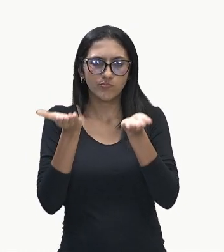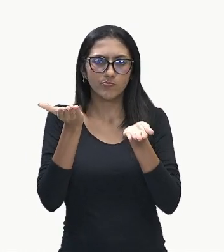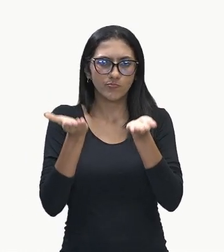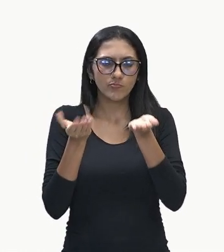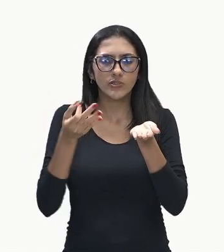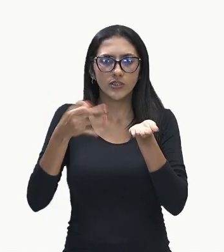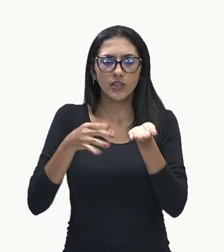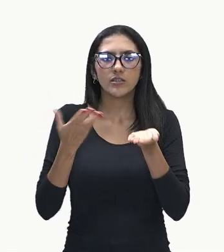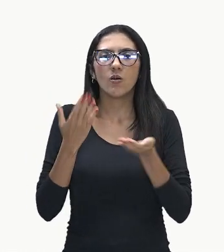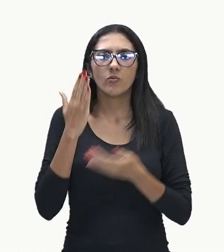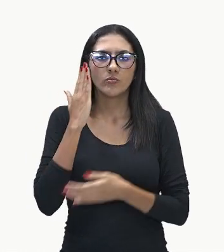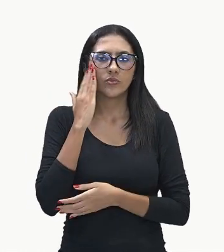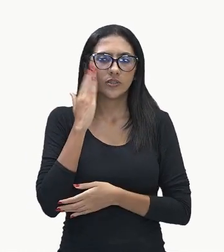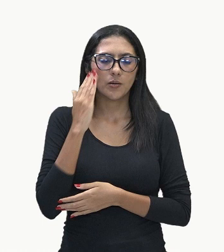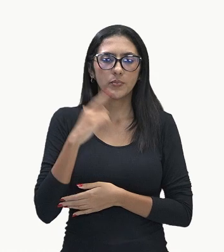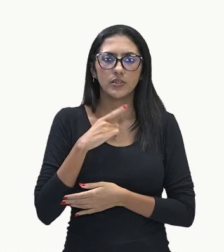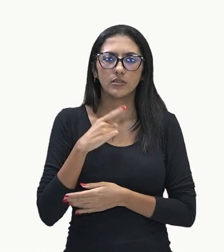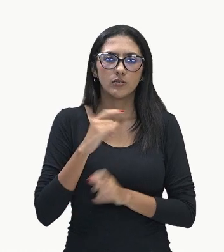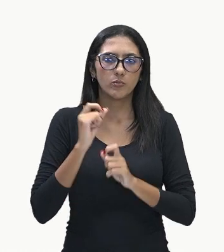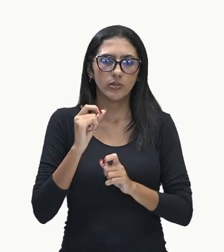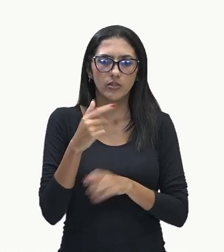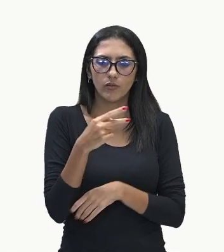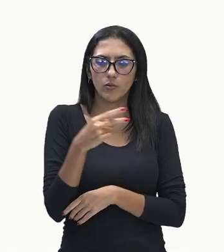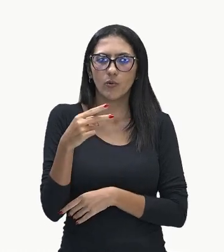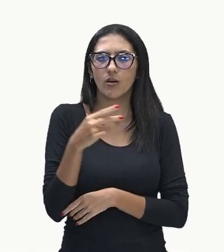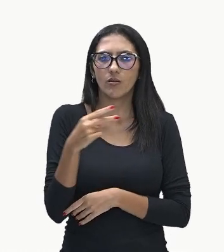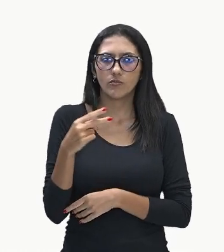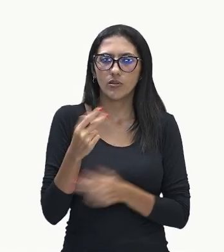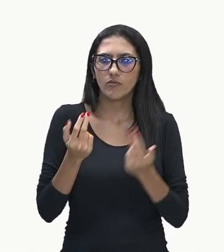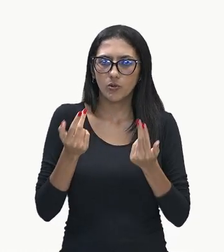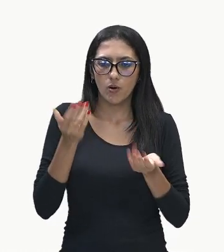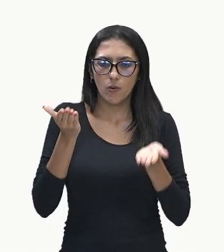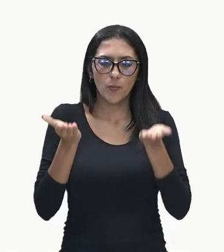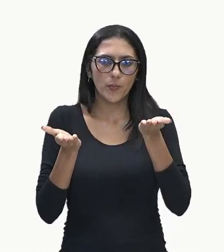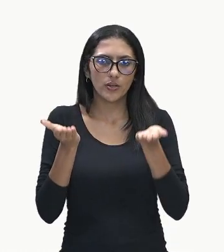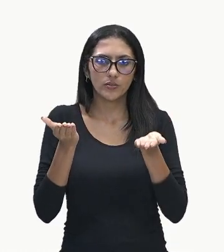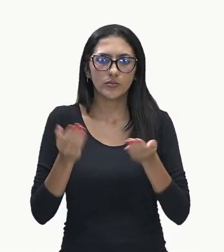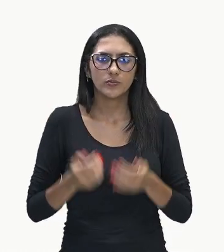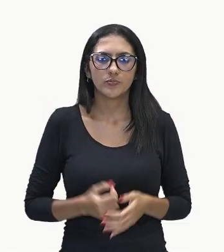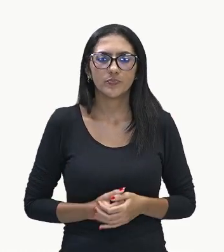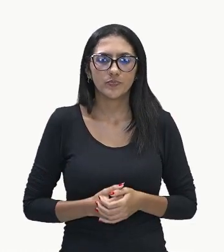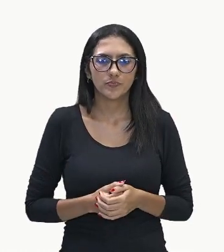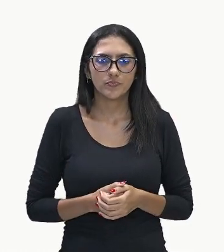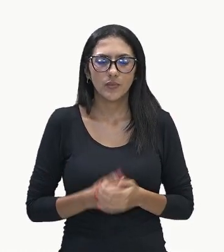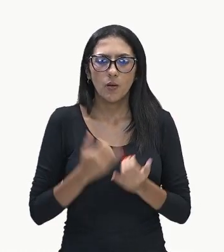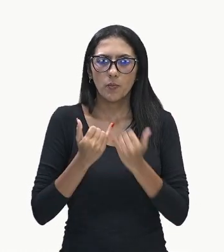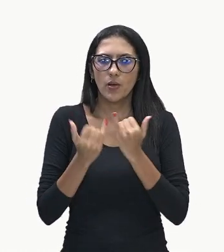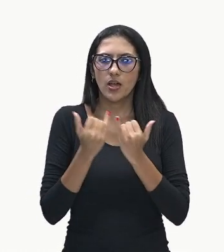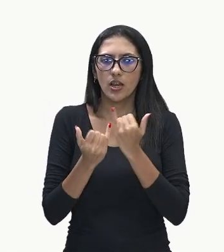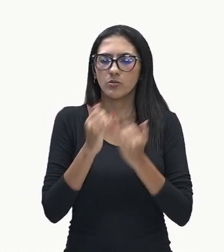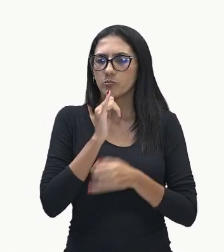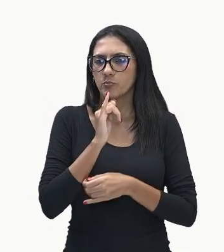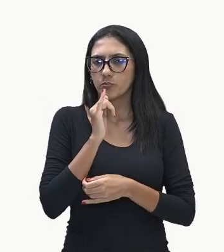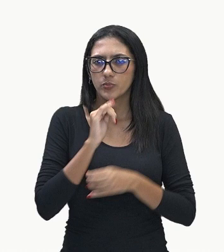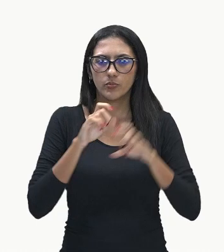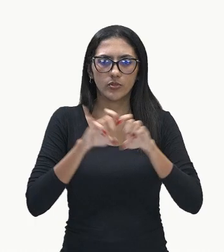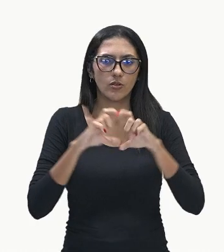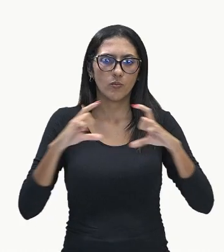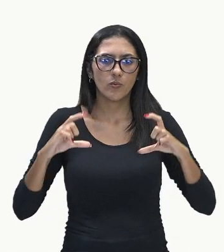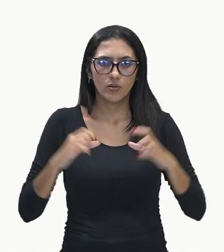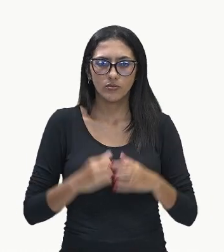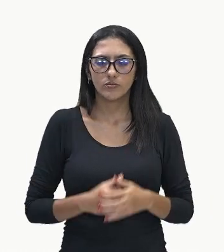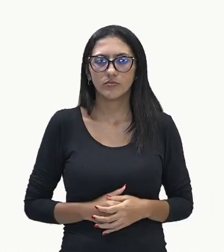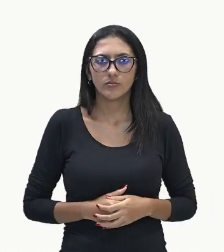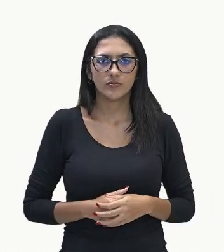então esses pesos seriam iguais. É uma representação prática de equação. Então, este raciocínio aqui que nós acabamos